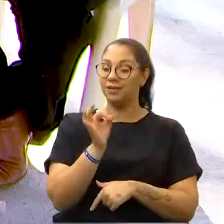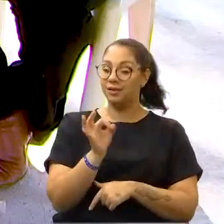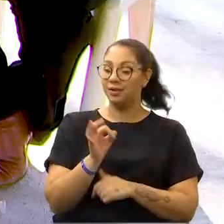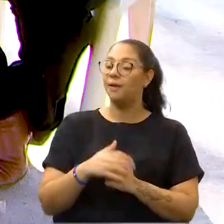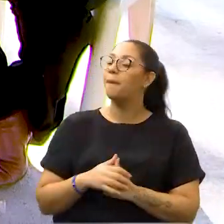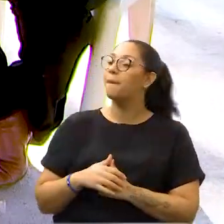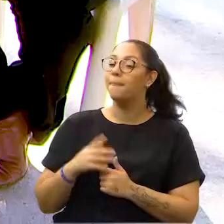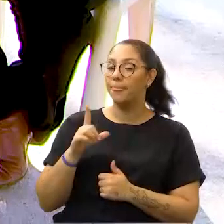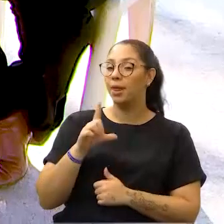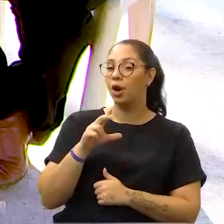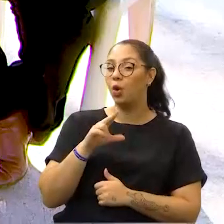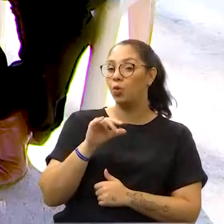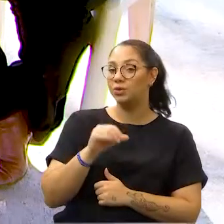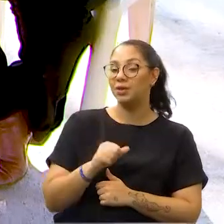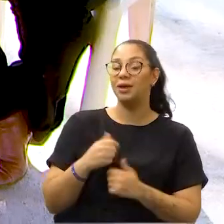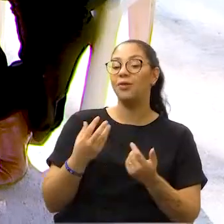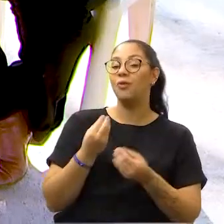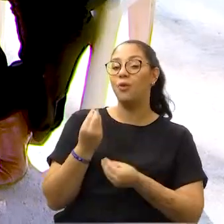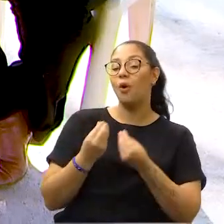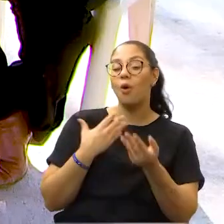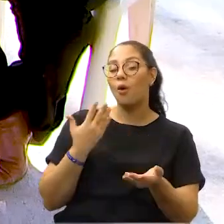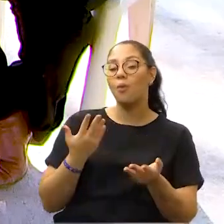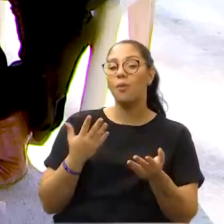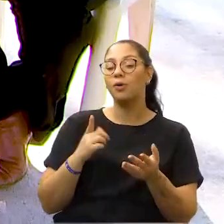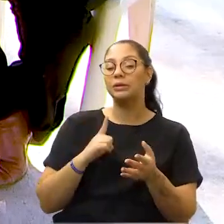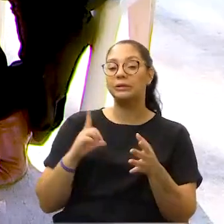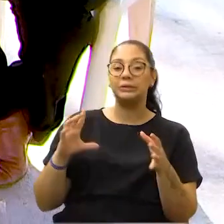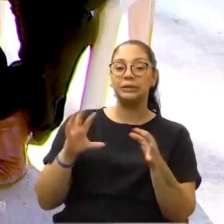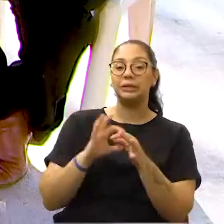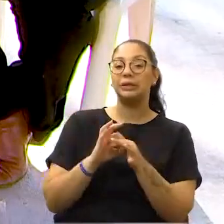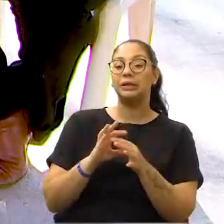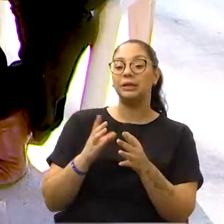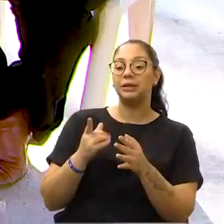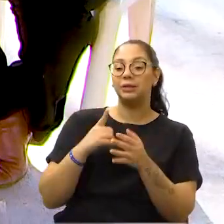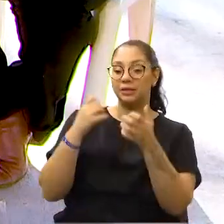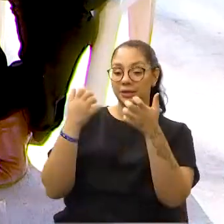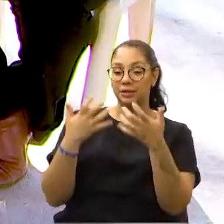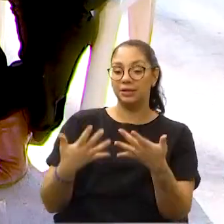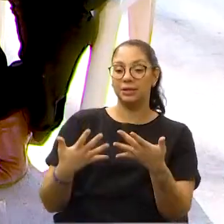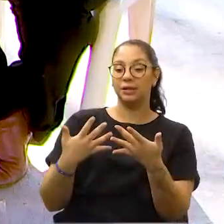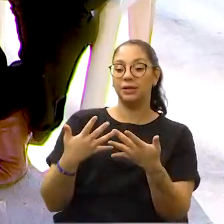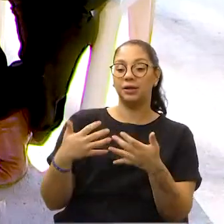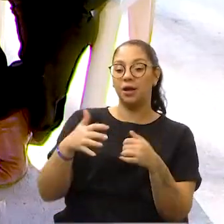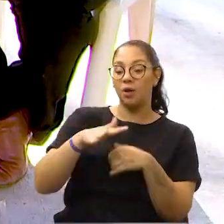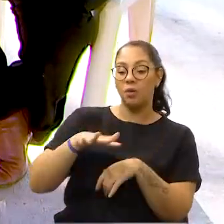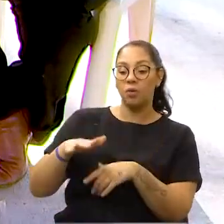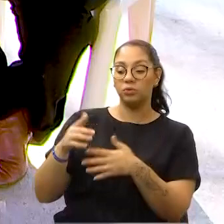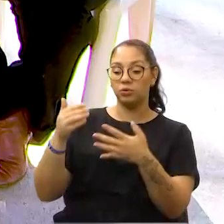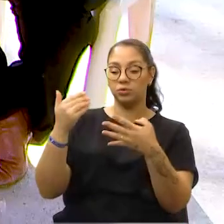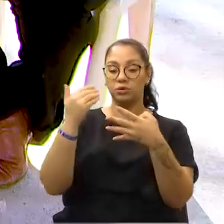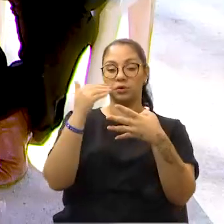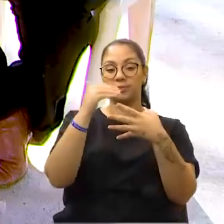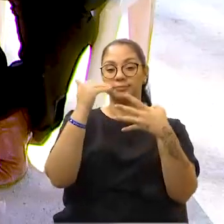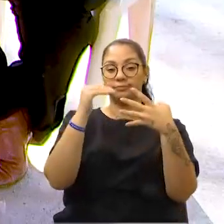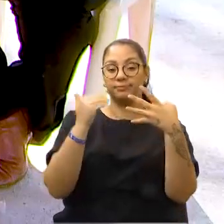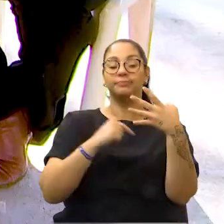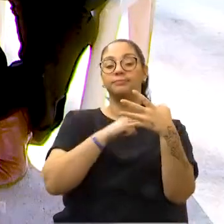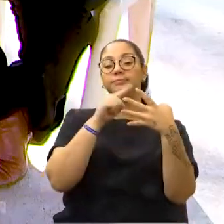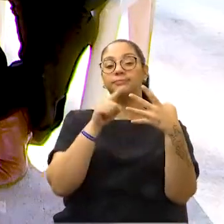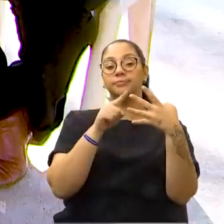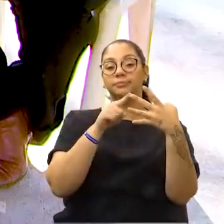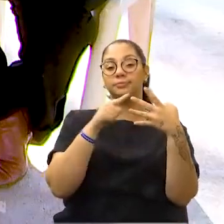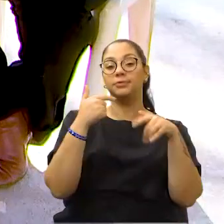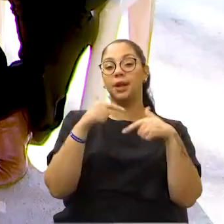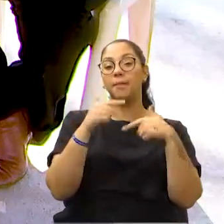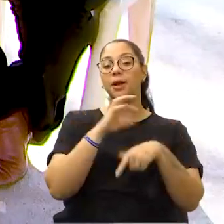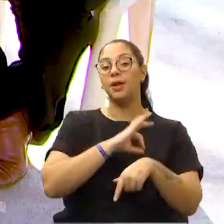de trabalho e renda, né, Maria Lúcia? Exato. Como é que esse eixo entra aí e conversa, de certa forma, com os